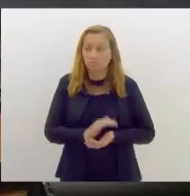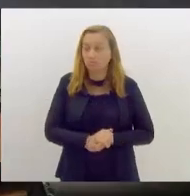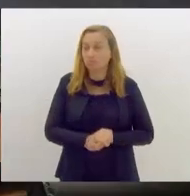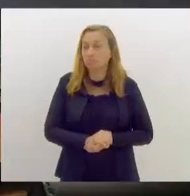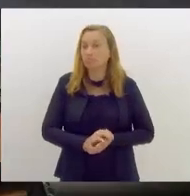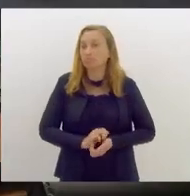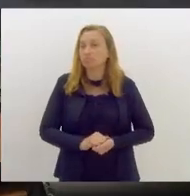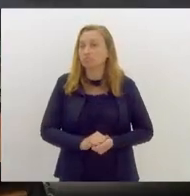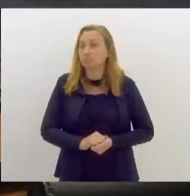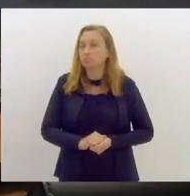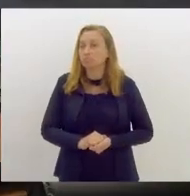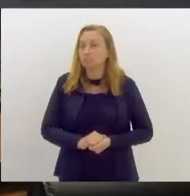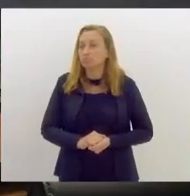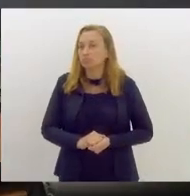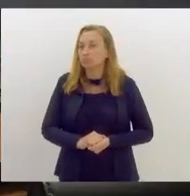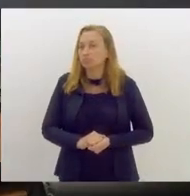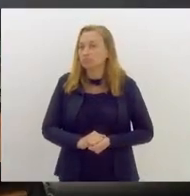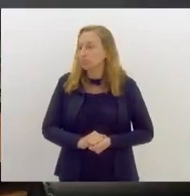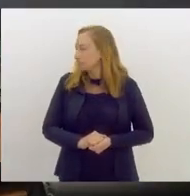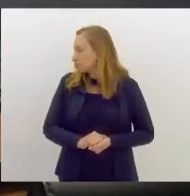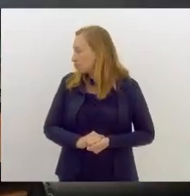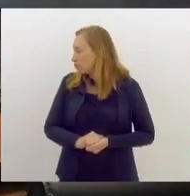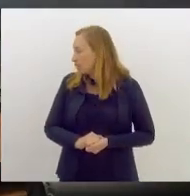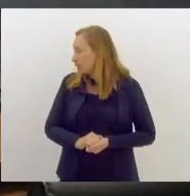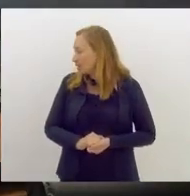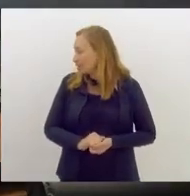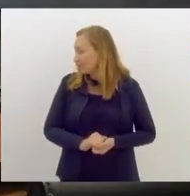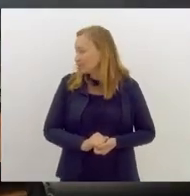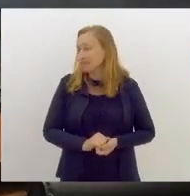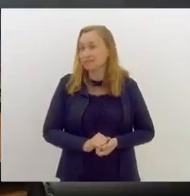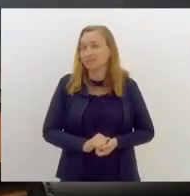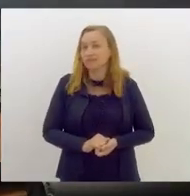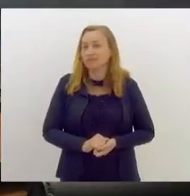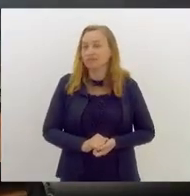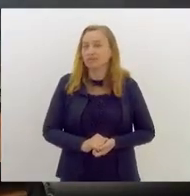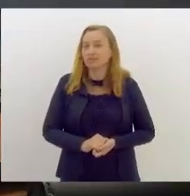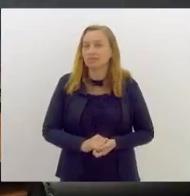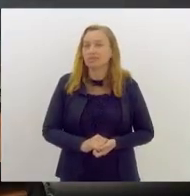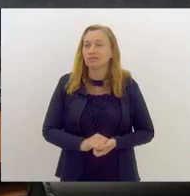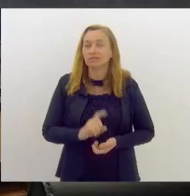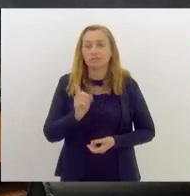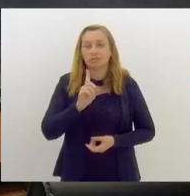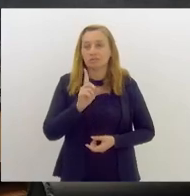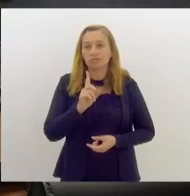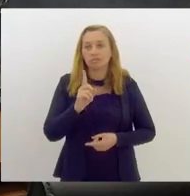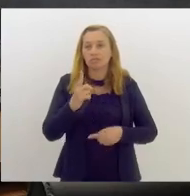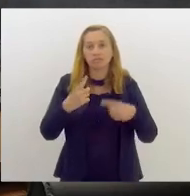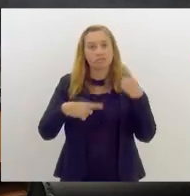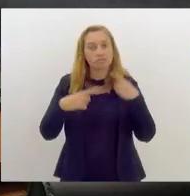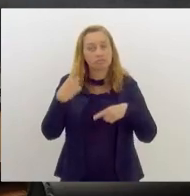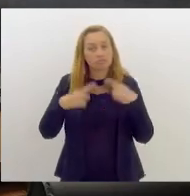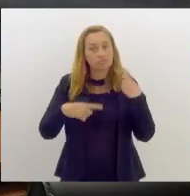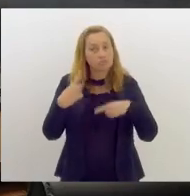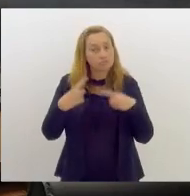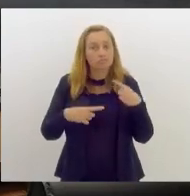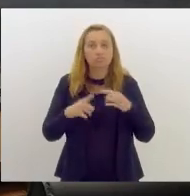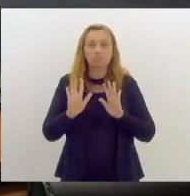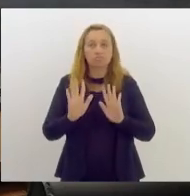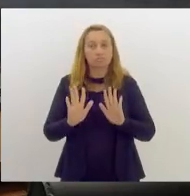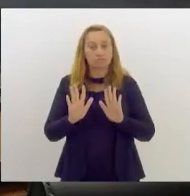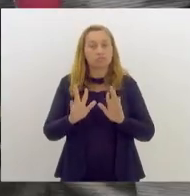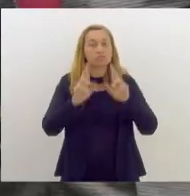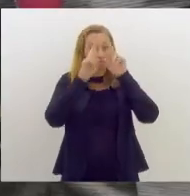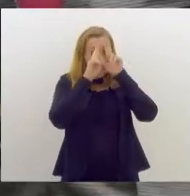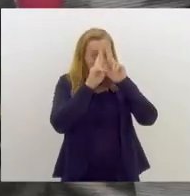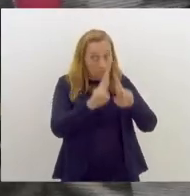de Deus não foi isso que nós discutimos no colégio de líderes é necessário que se